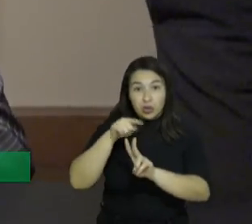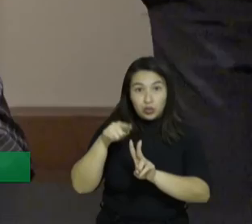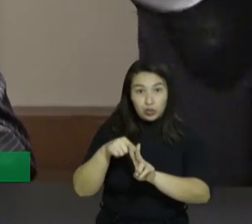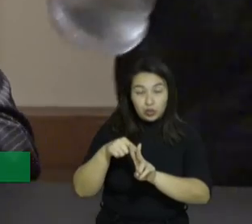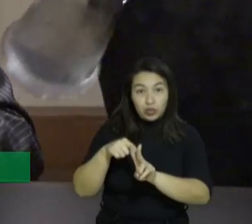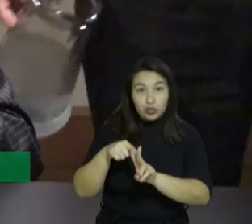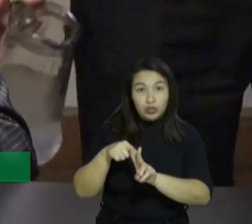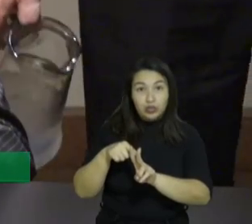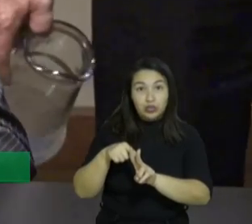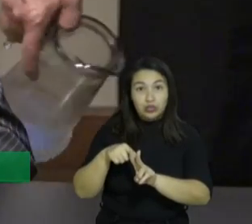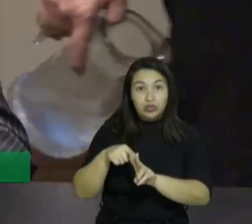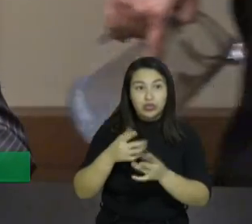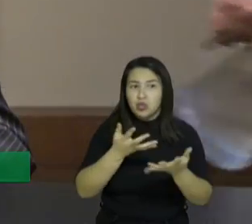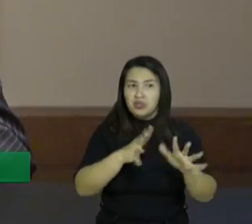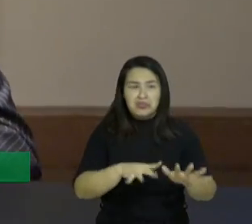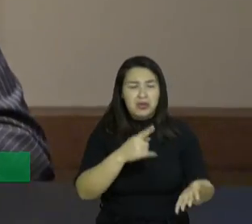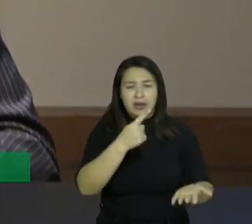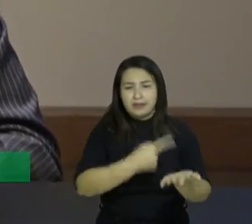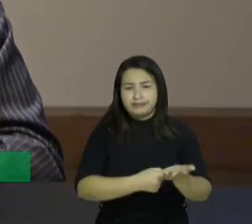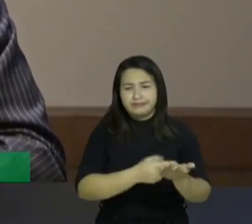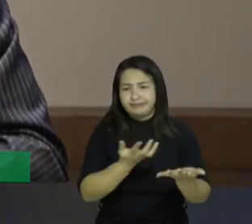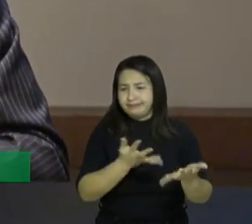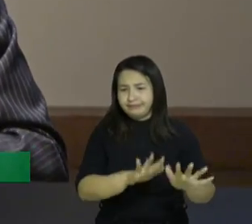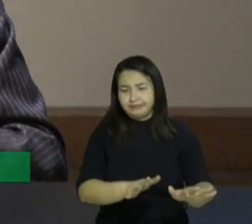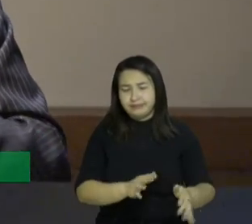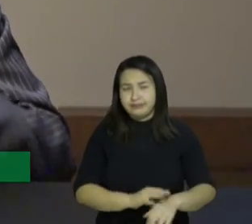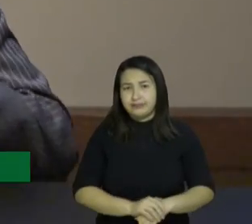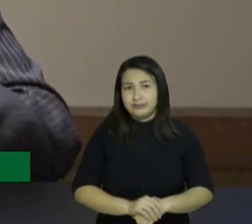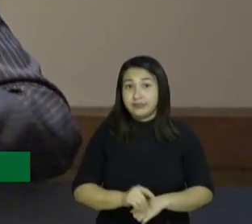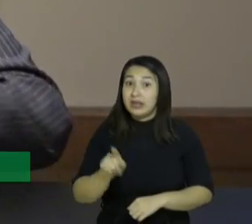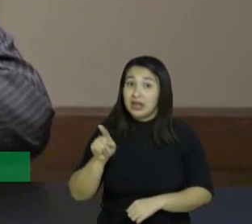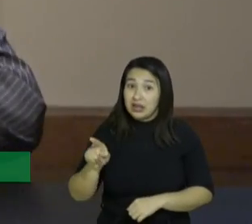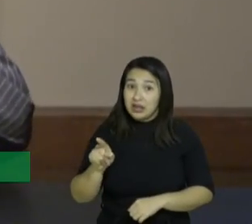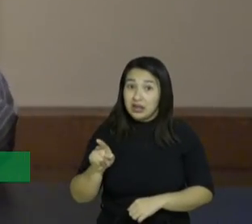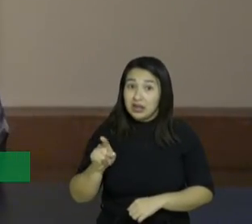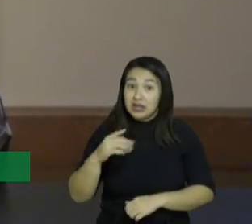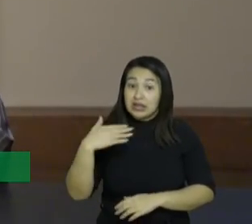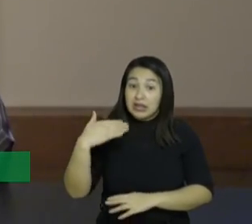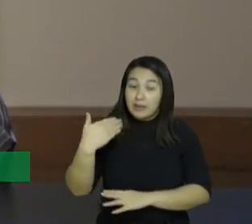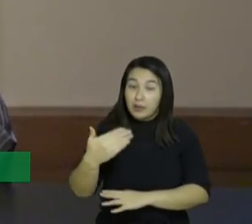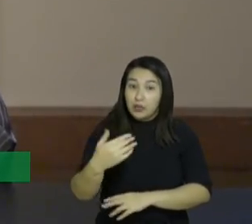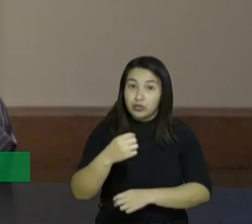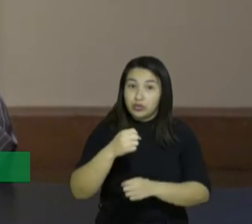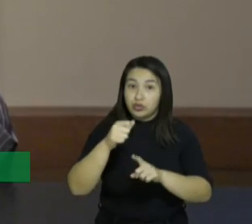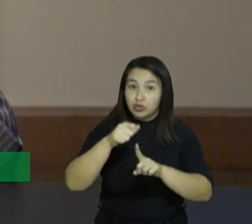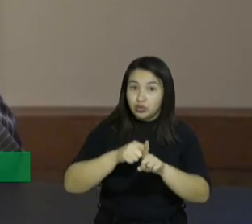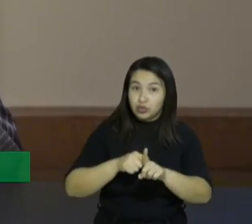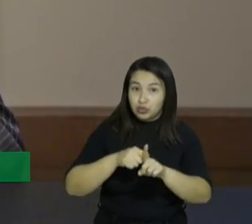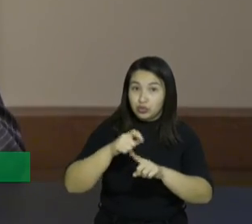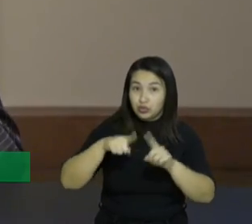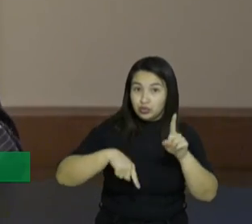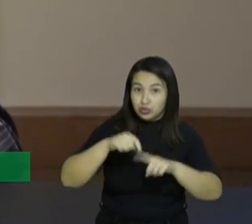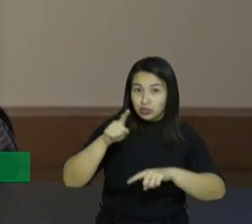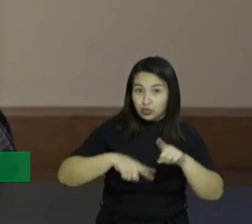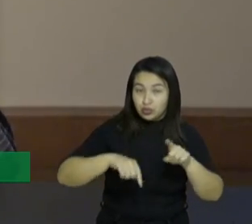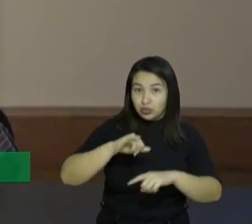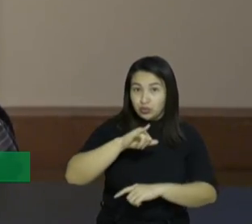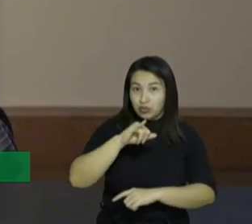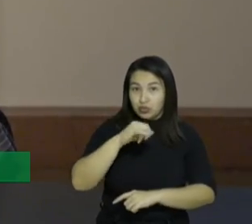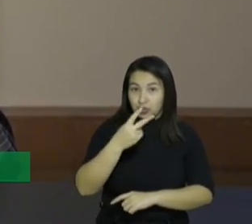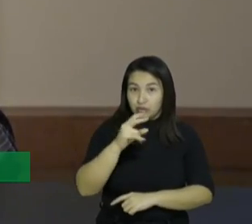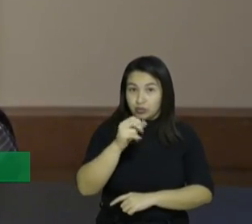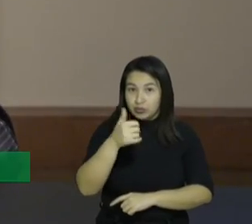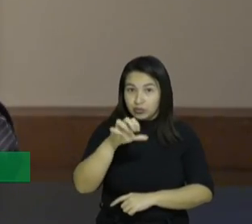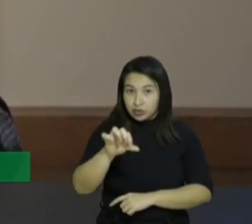né de vetar o acordo né em Julho de 2019 a câmara dos deputados da Irlanda